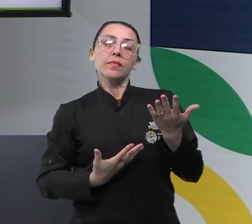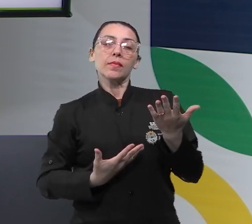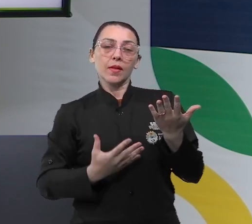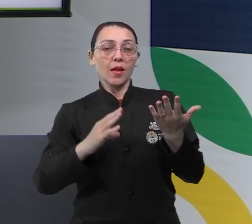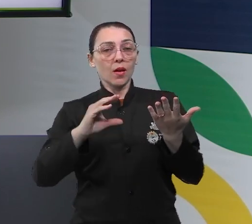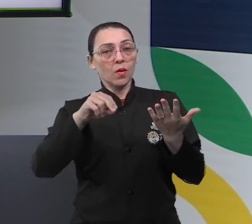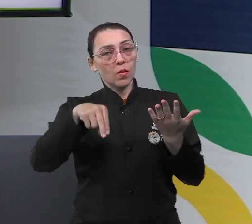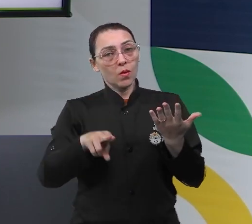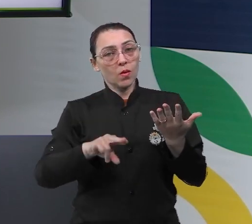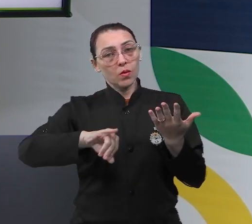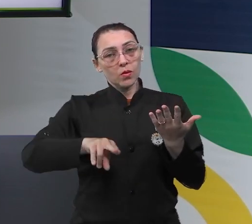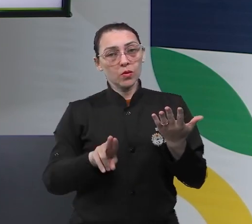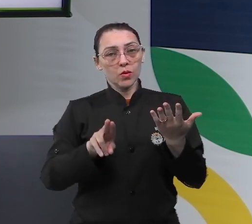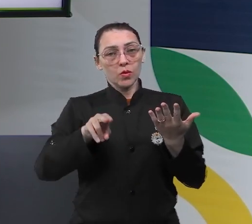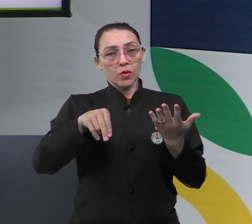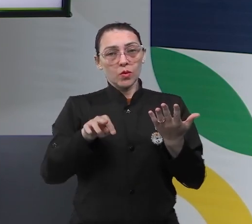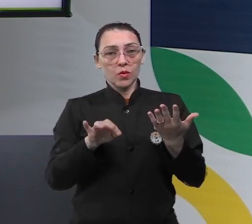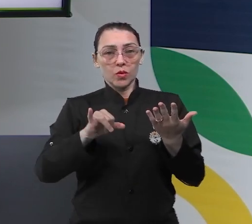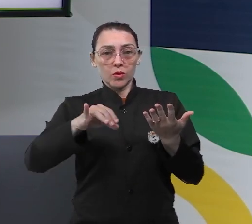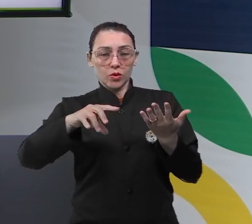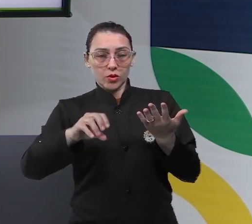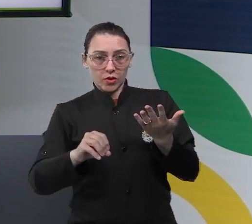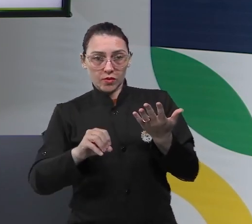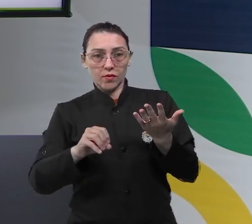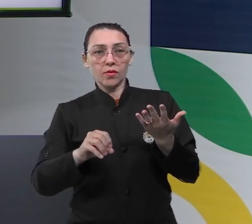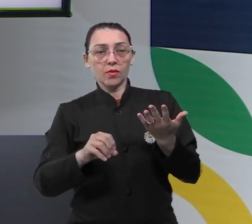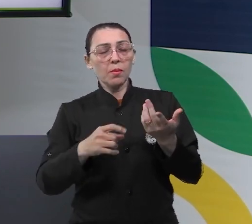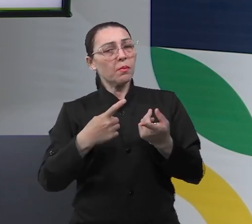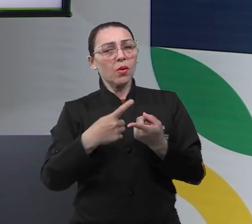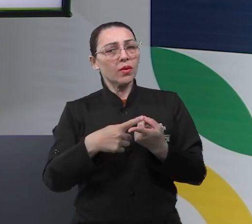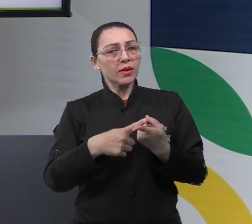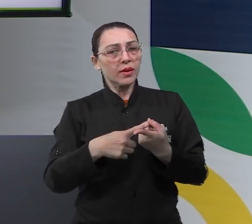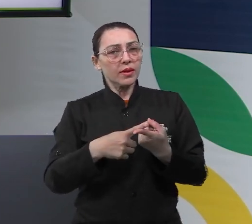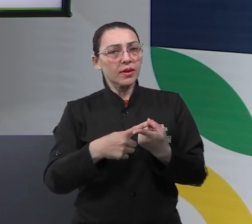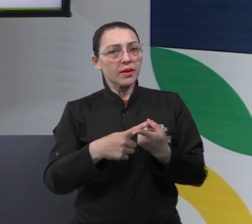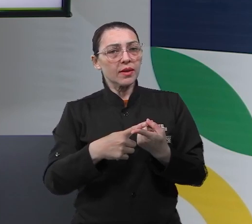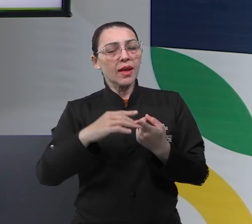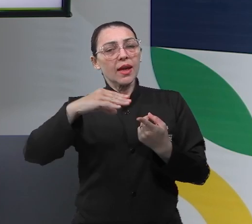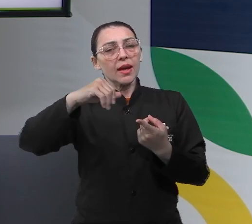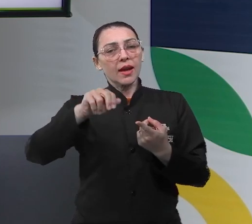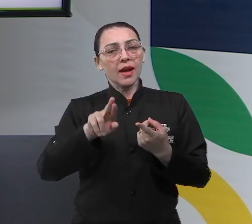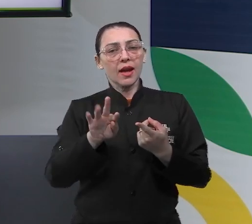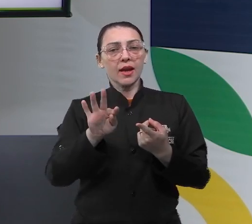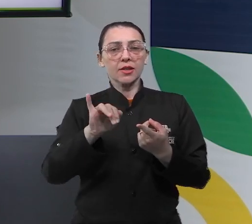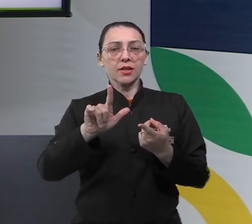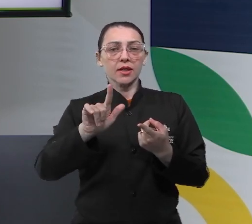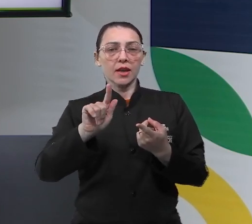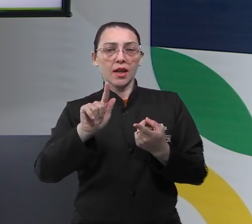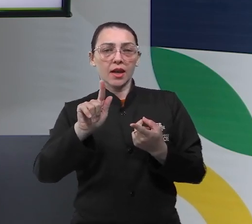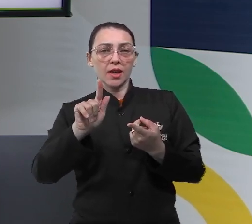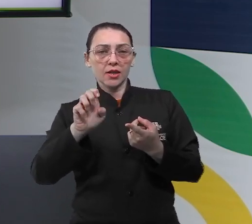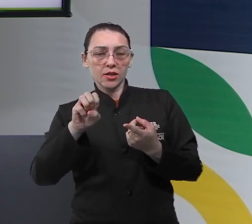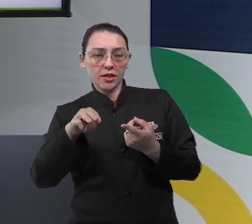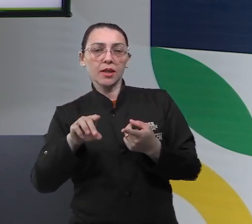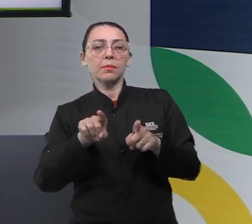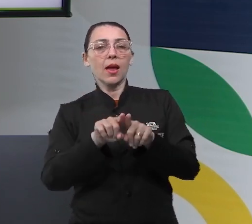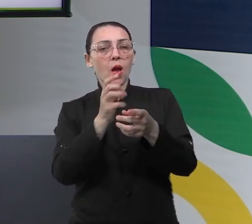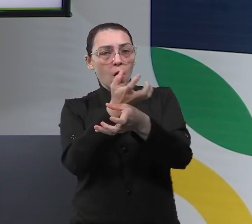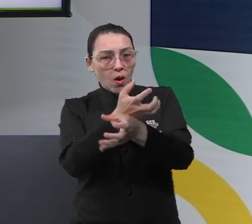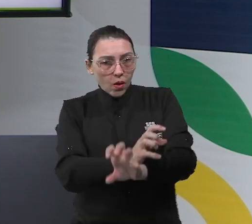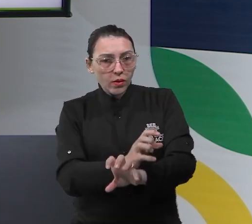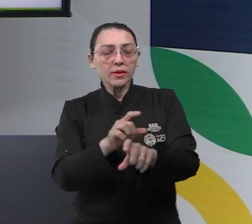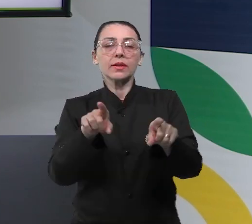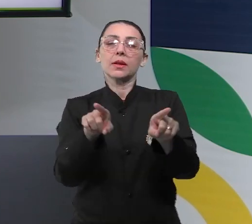é considerado um tecido conjuntivo líquido, tá, pessoal? Mas ele é um tecido conjuntivo. Cartilagem é um tecido conjuntivo. Ossos é